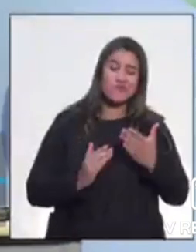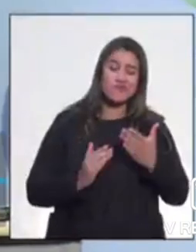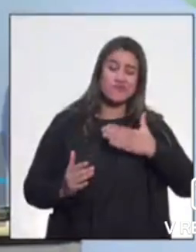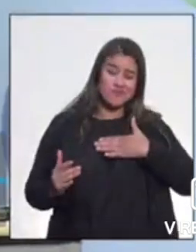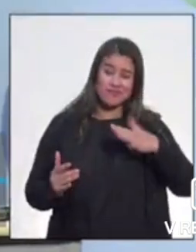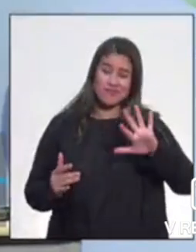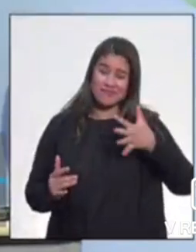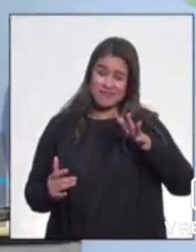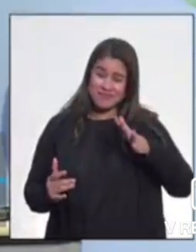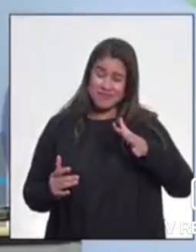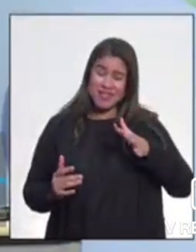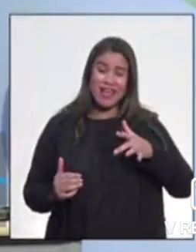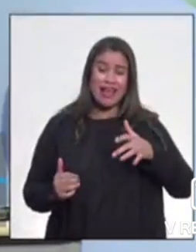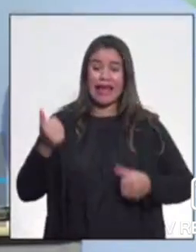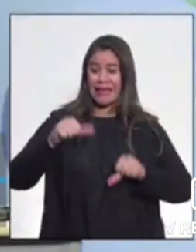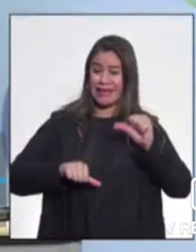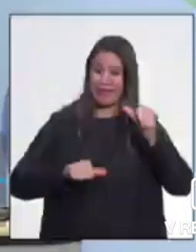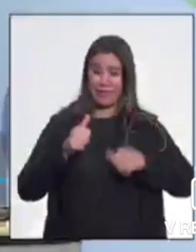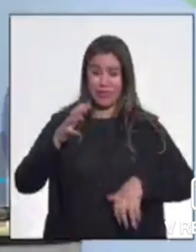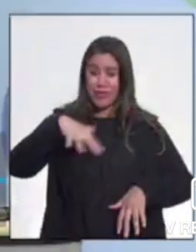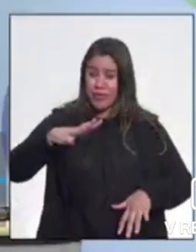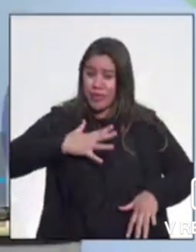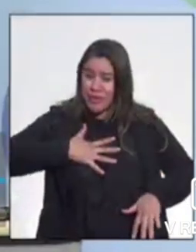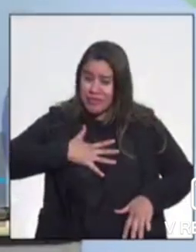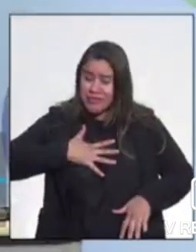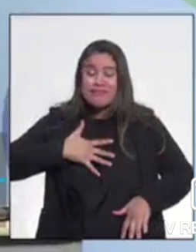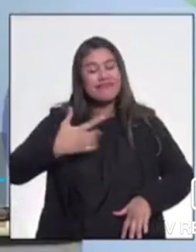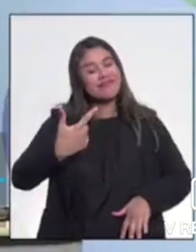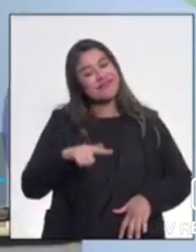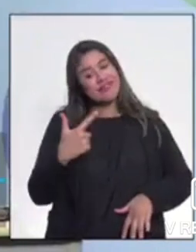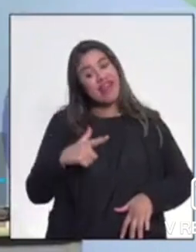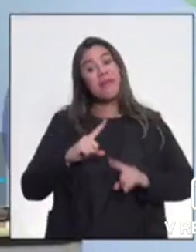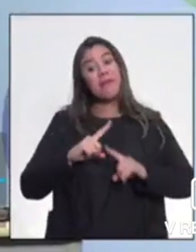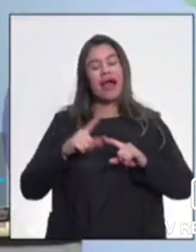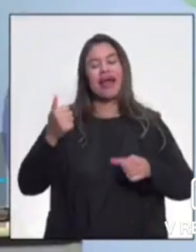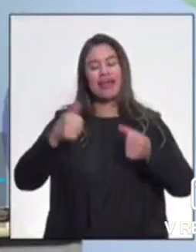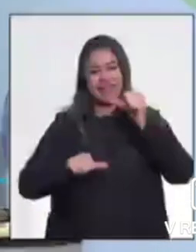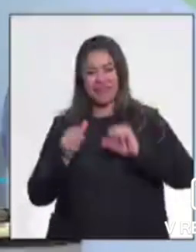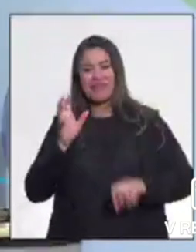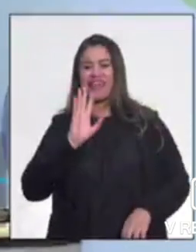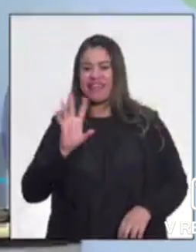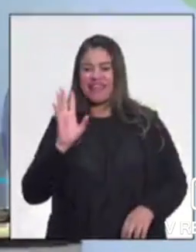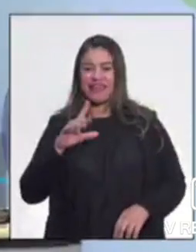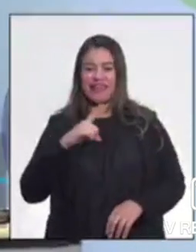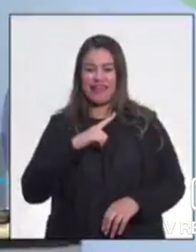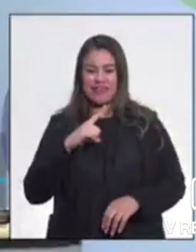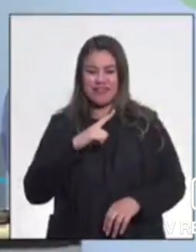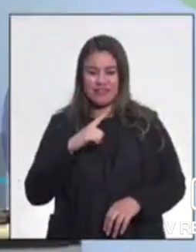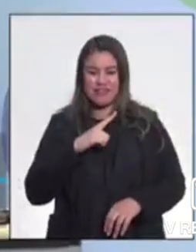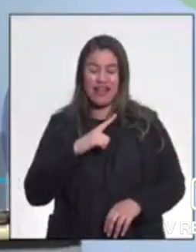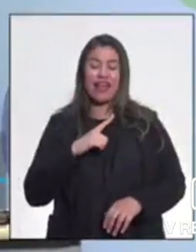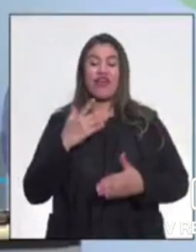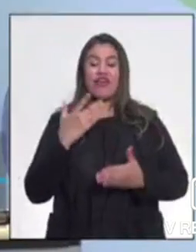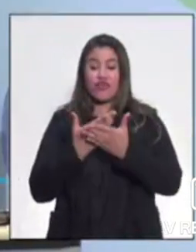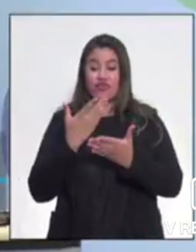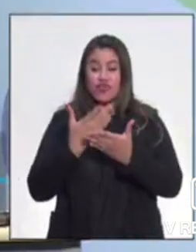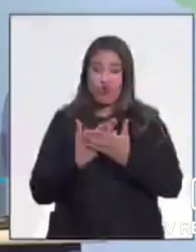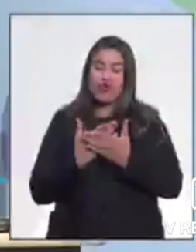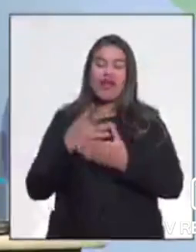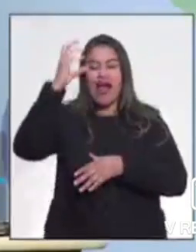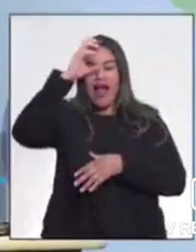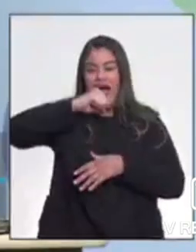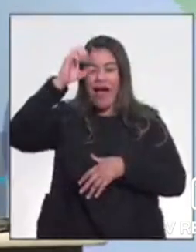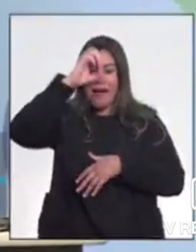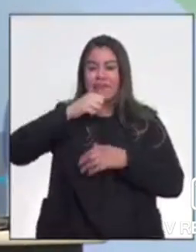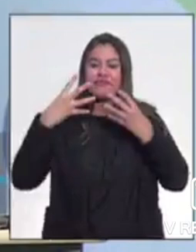né? Química nunca é das mais populares mesmo, mas química é legal, você fica nas aulas aqui do CMSP que você aprende um monte. Veja